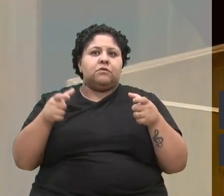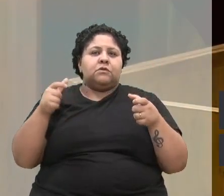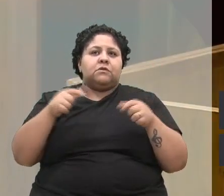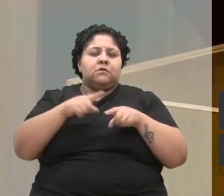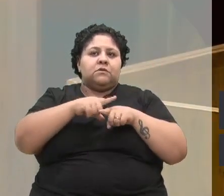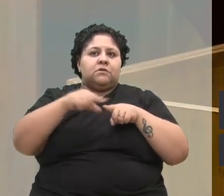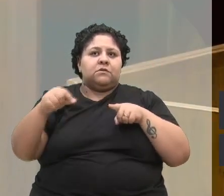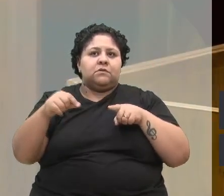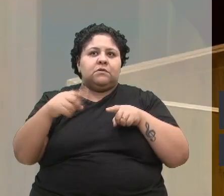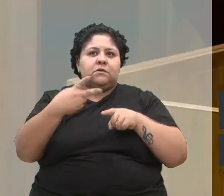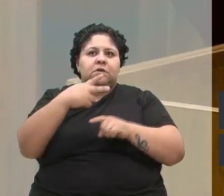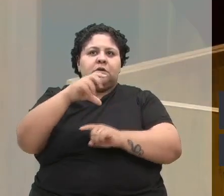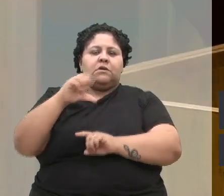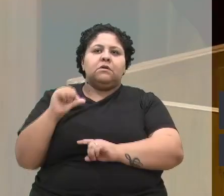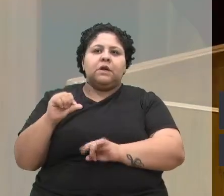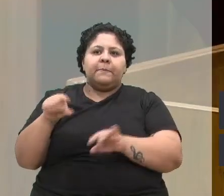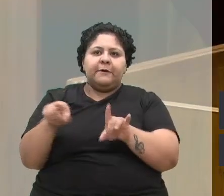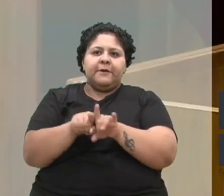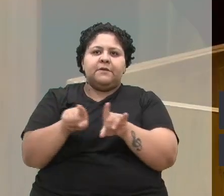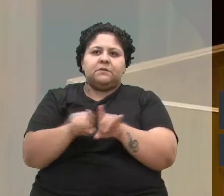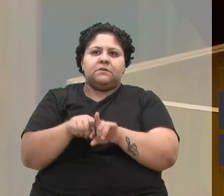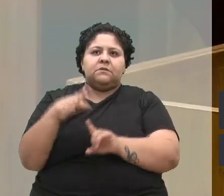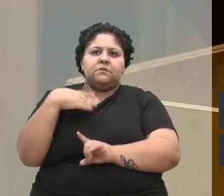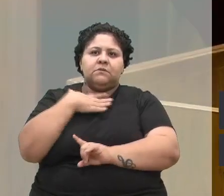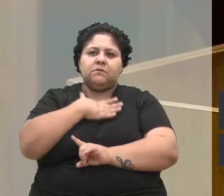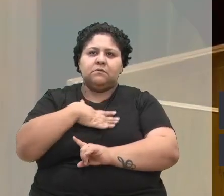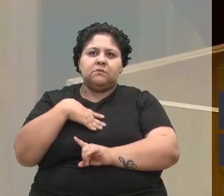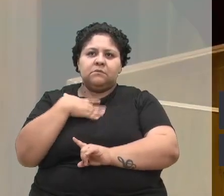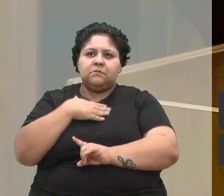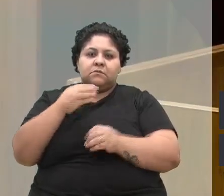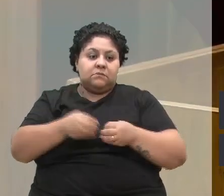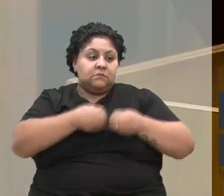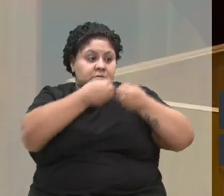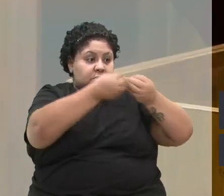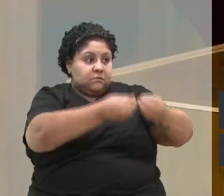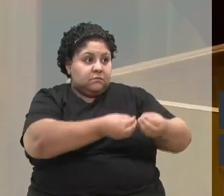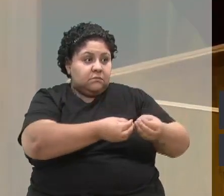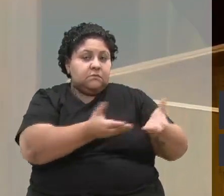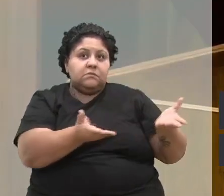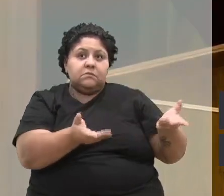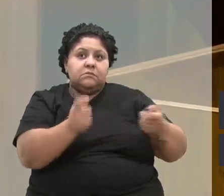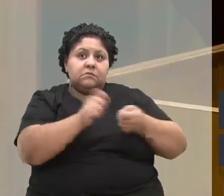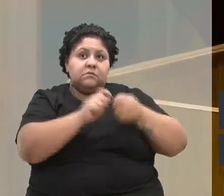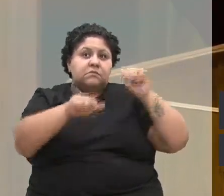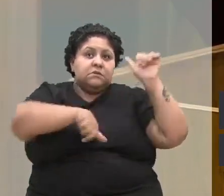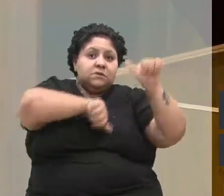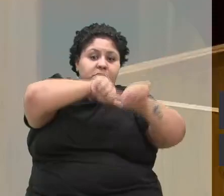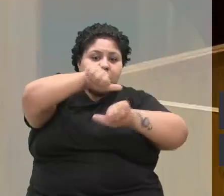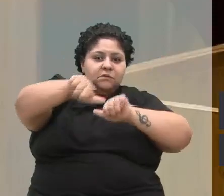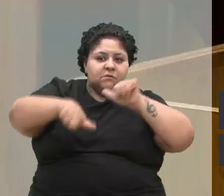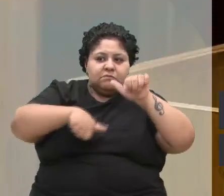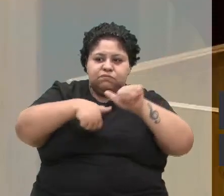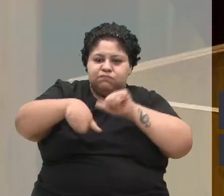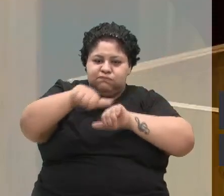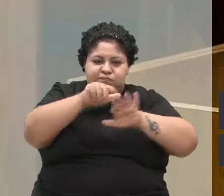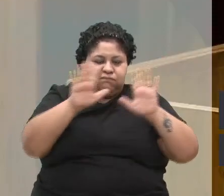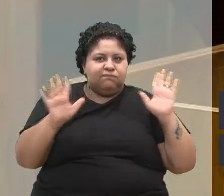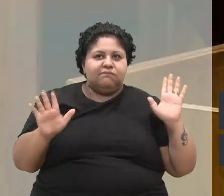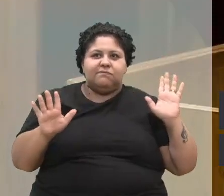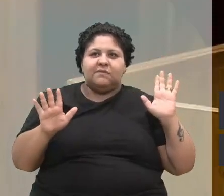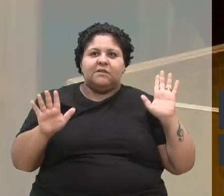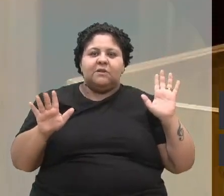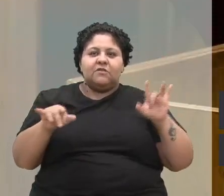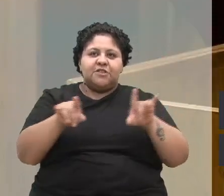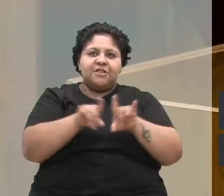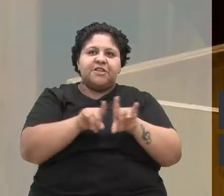29 dessa casa, mas lhe cedi o espaço do grande expediente, mas tive que fazer essa troca aqui, essa logística com o vereador